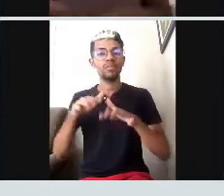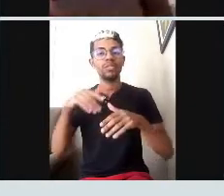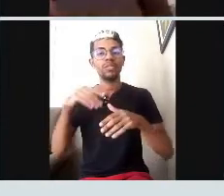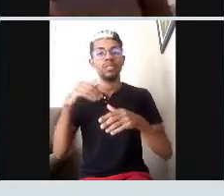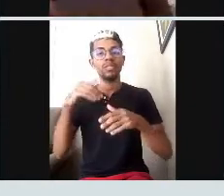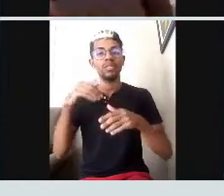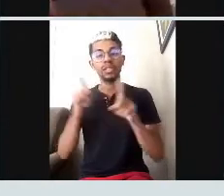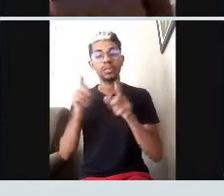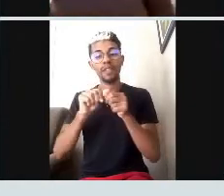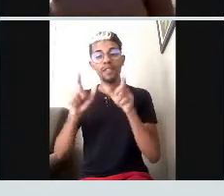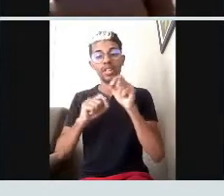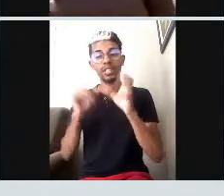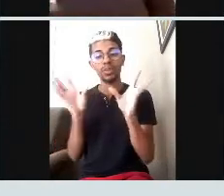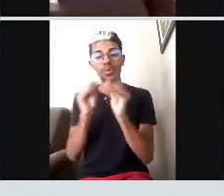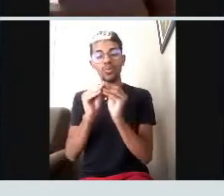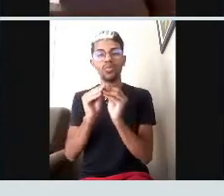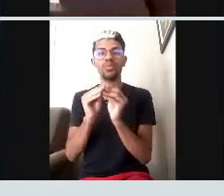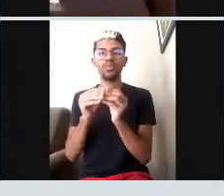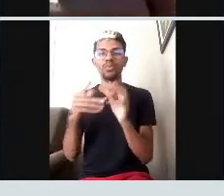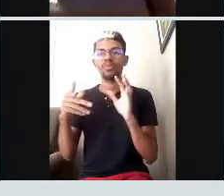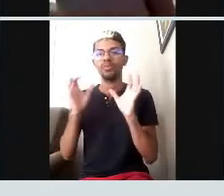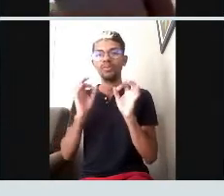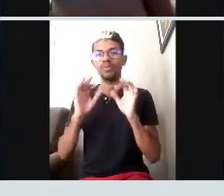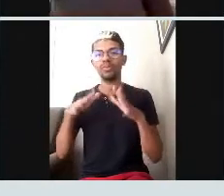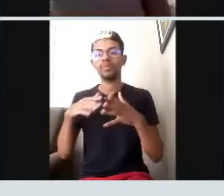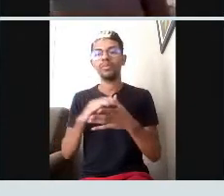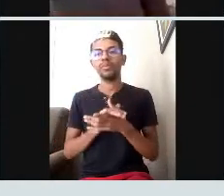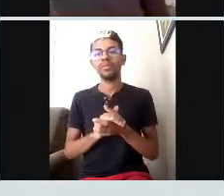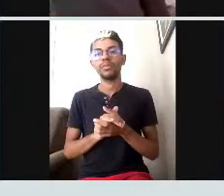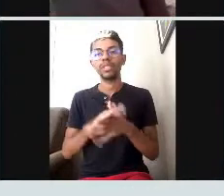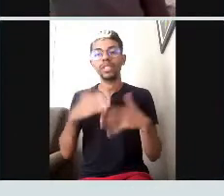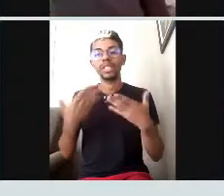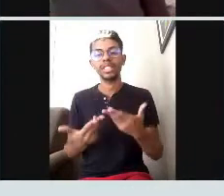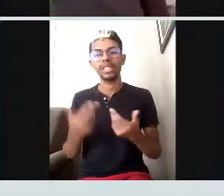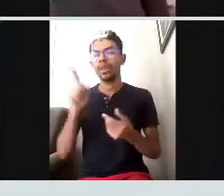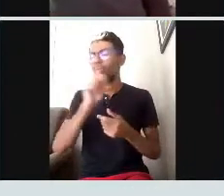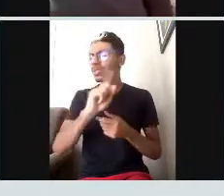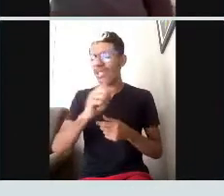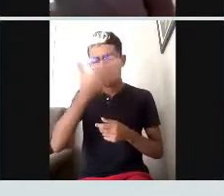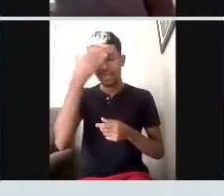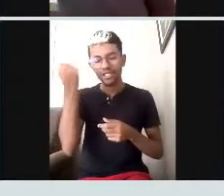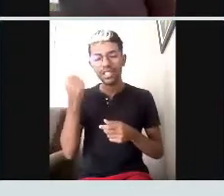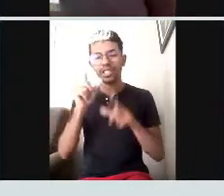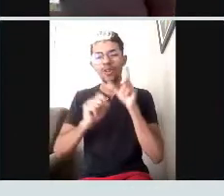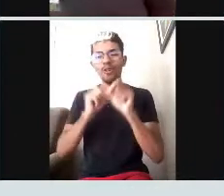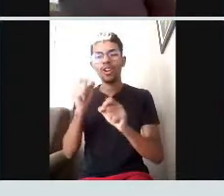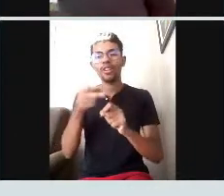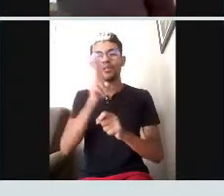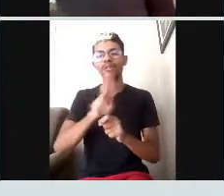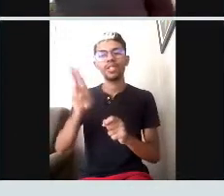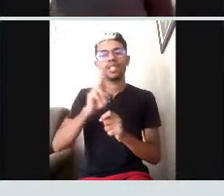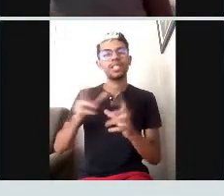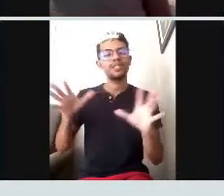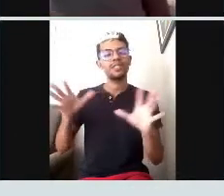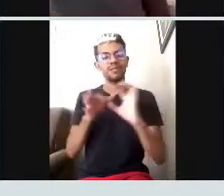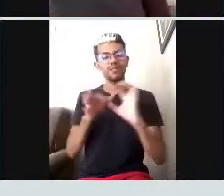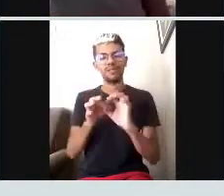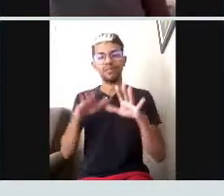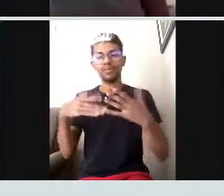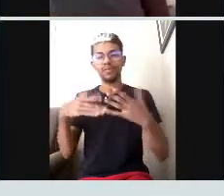disse antes. Então, não esqueçam de utilizar os conectivos, tá? Então, competência